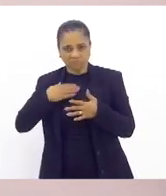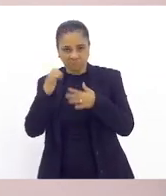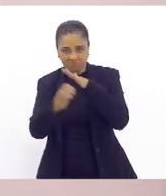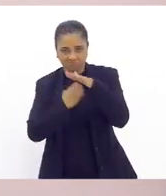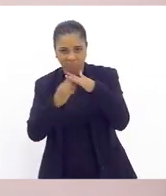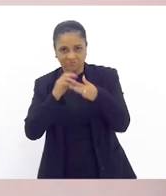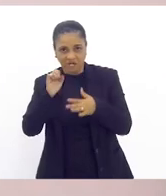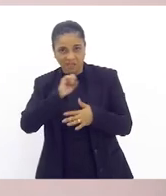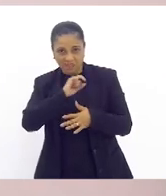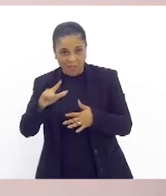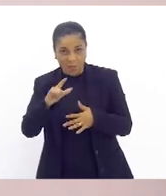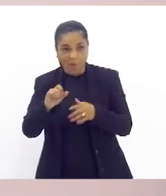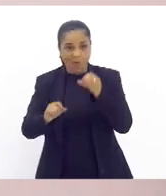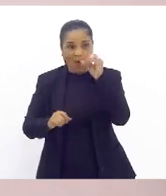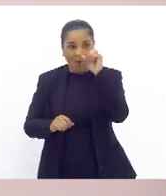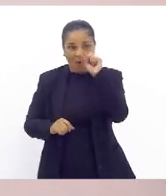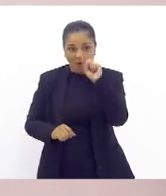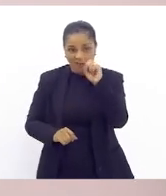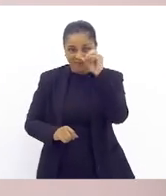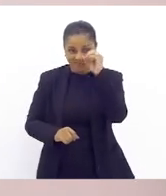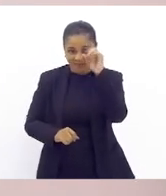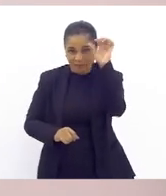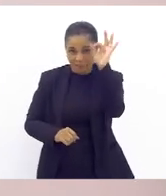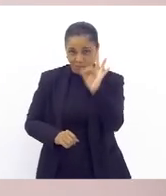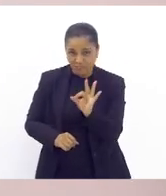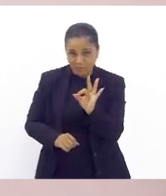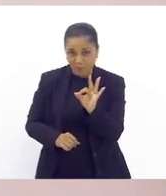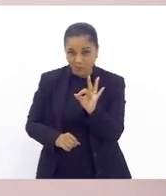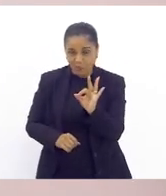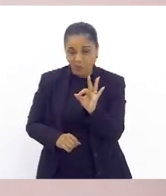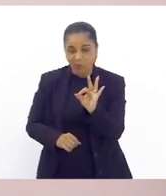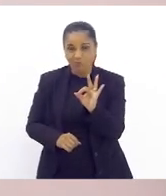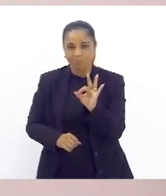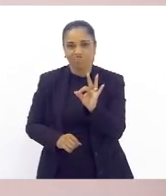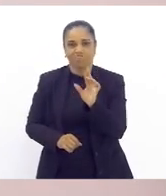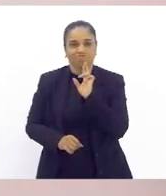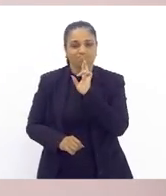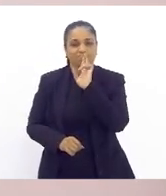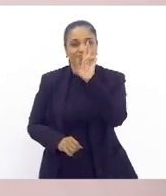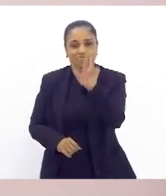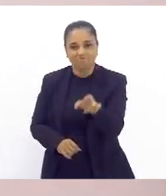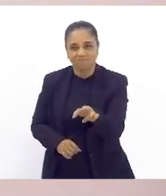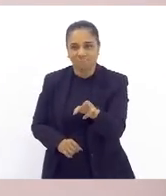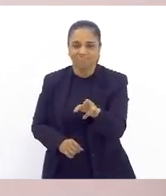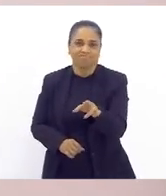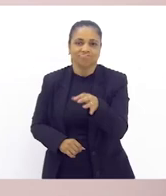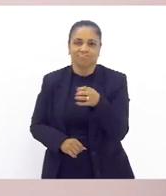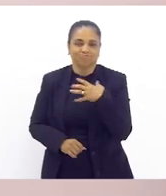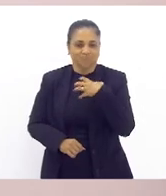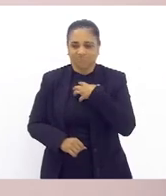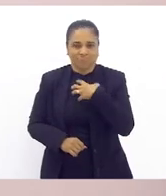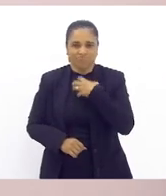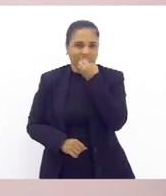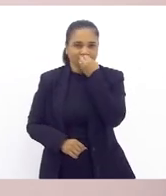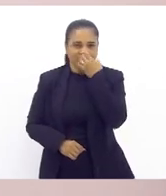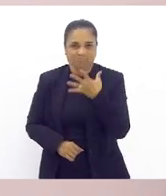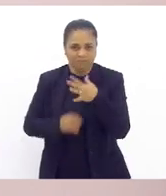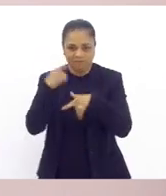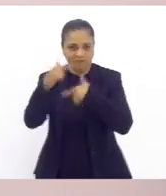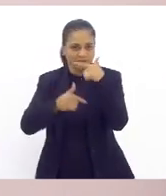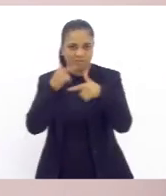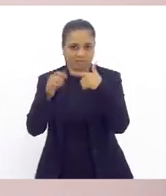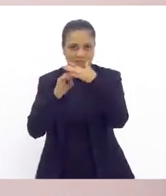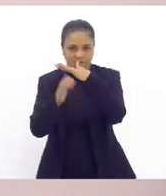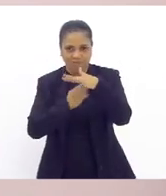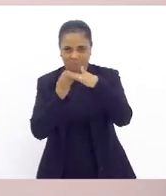no Instagram pessoal dizendo que está insatisfeito com o anel Então vem aqui reivindicar vocês melhorias não só